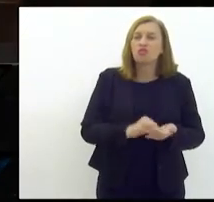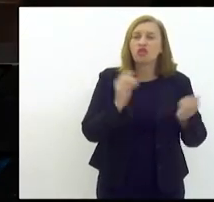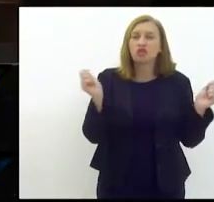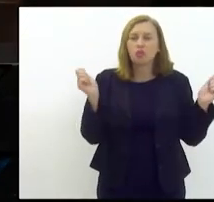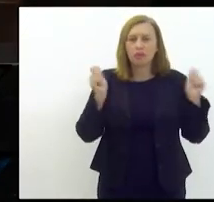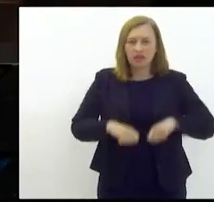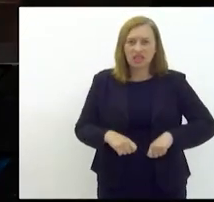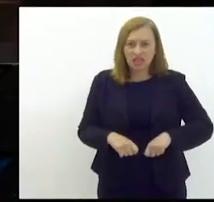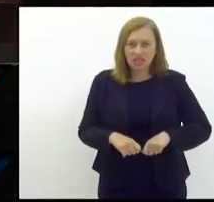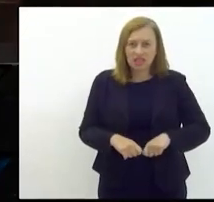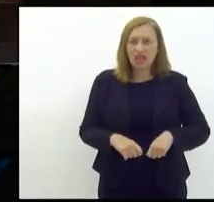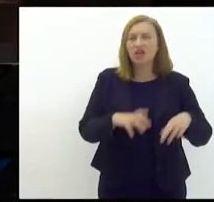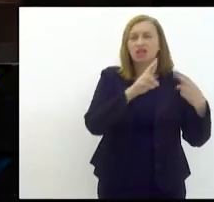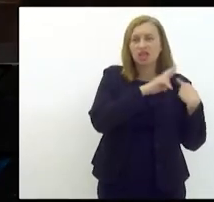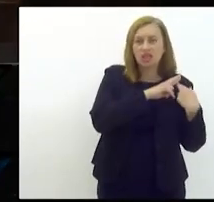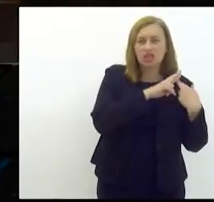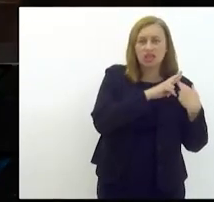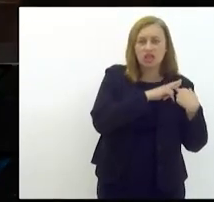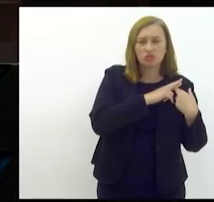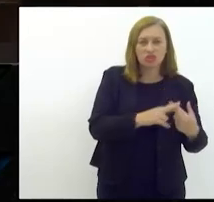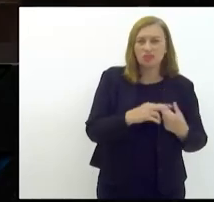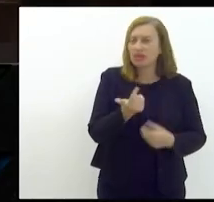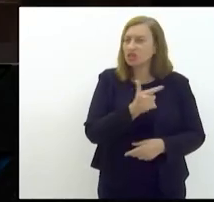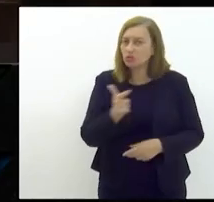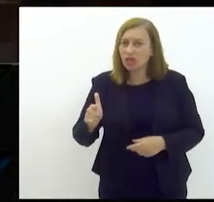por falta de responsabilidade